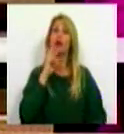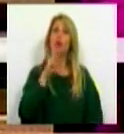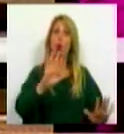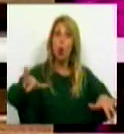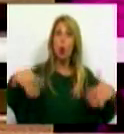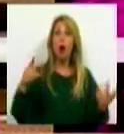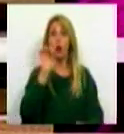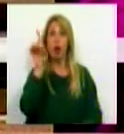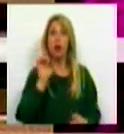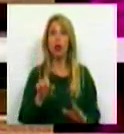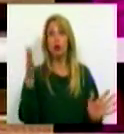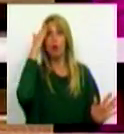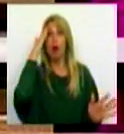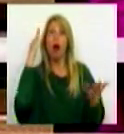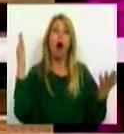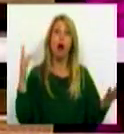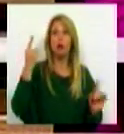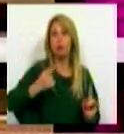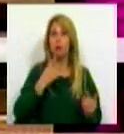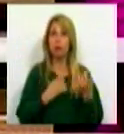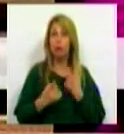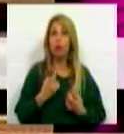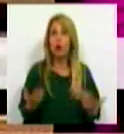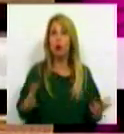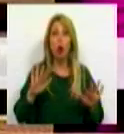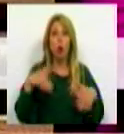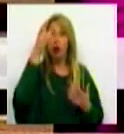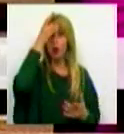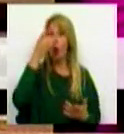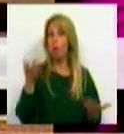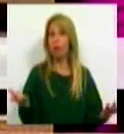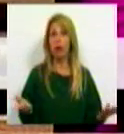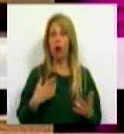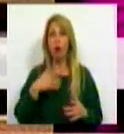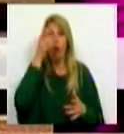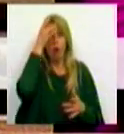qualquer questão que entendam dever colocar-nos, ou qualquer observação ou